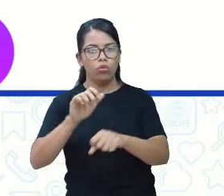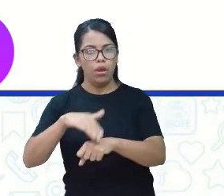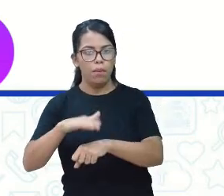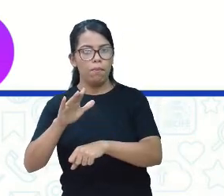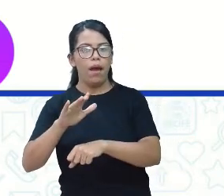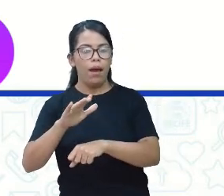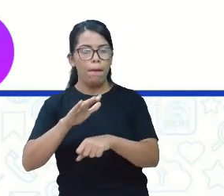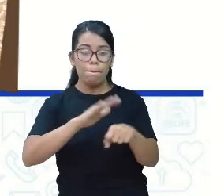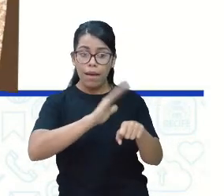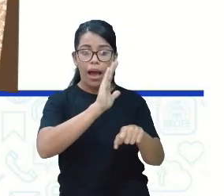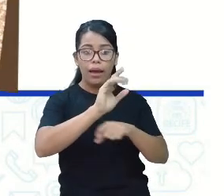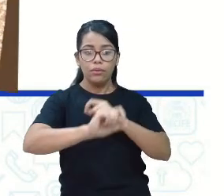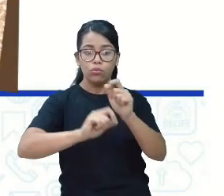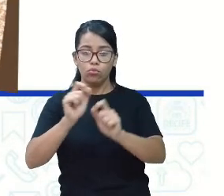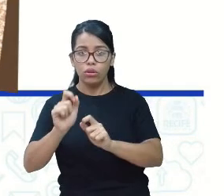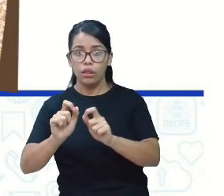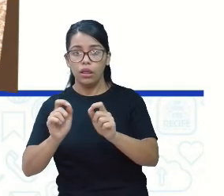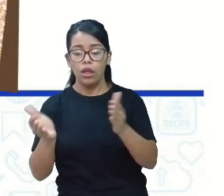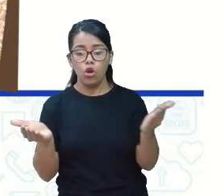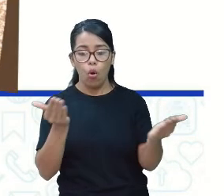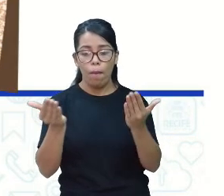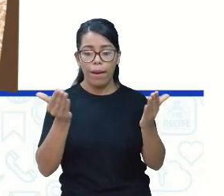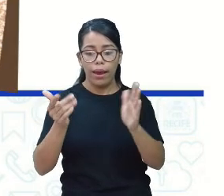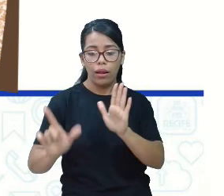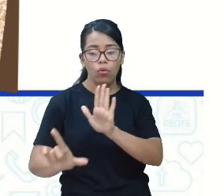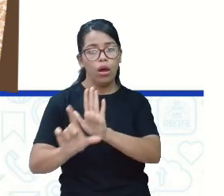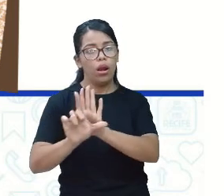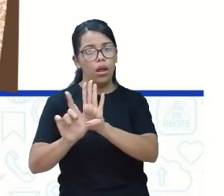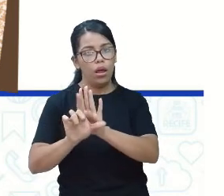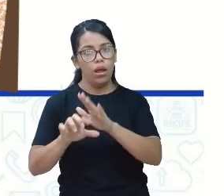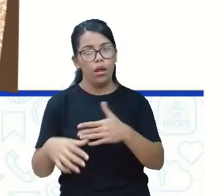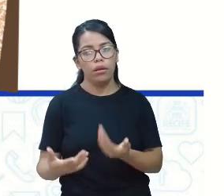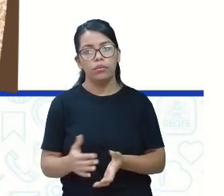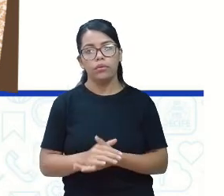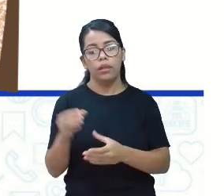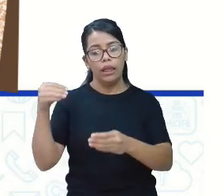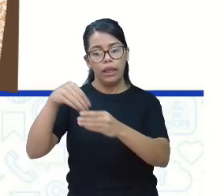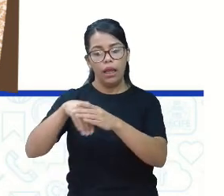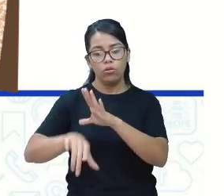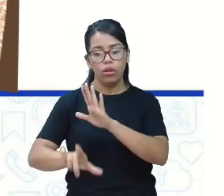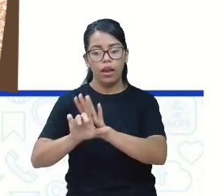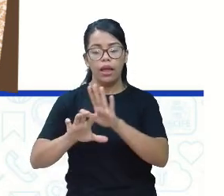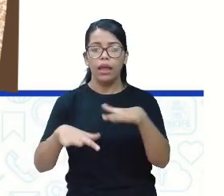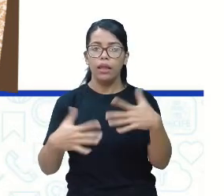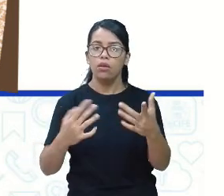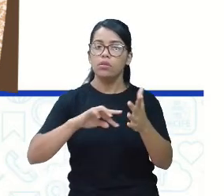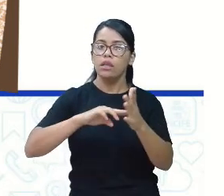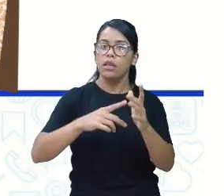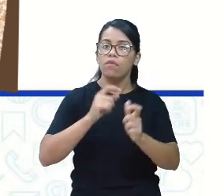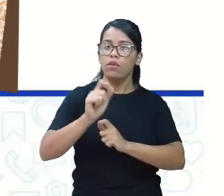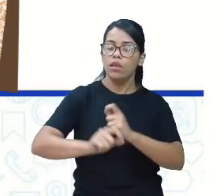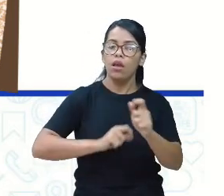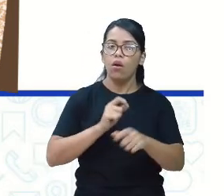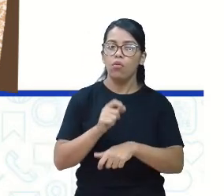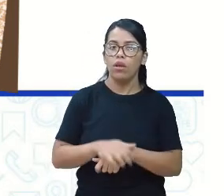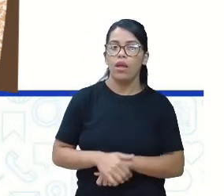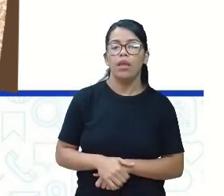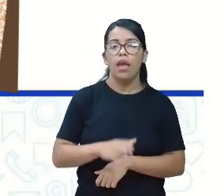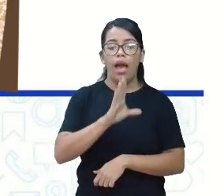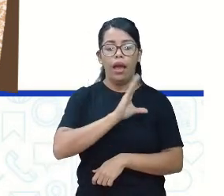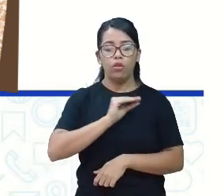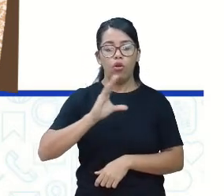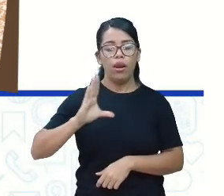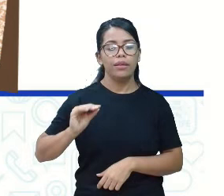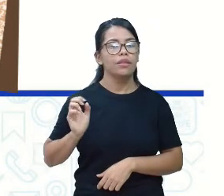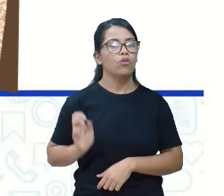do que as mortes previstas por lei. Então, quer dizer que as adolescentes continuam engravidando em grande quantidade